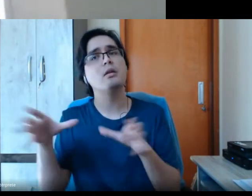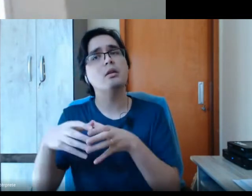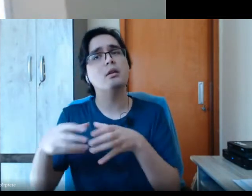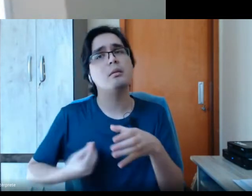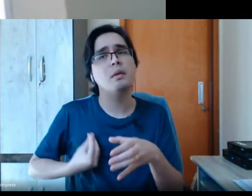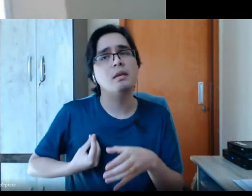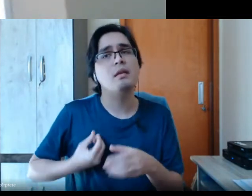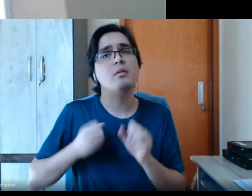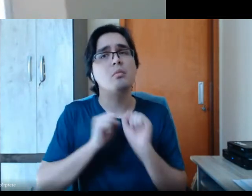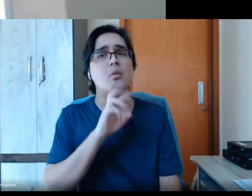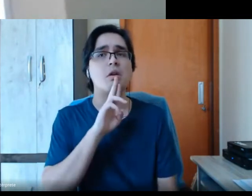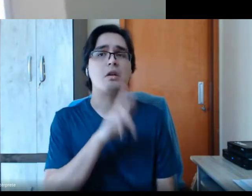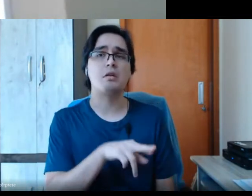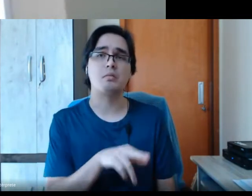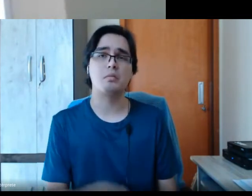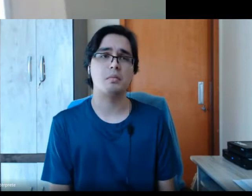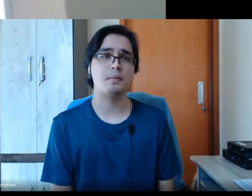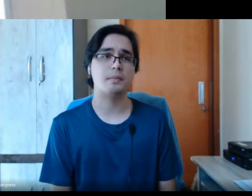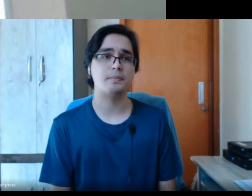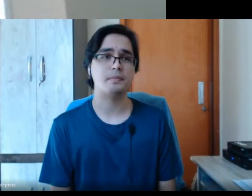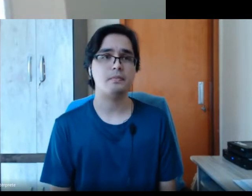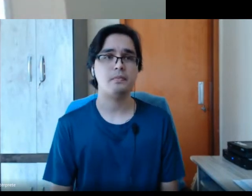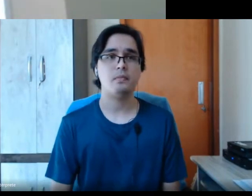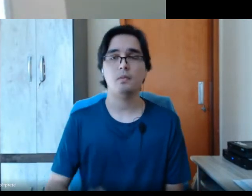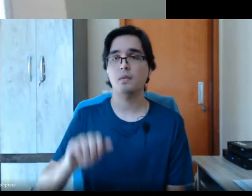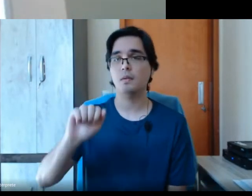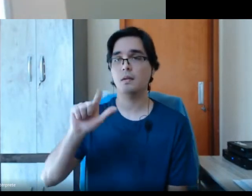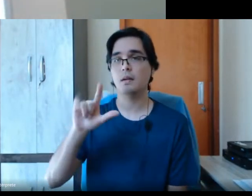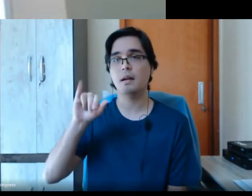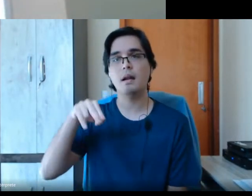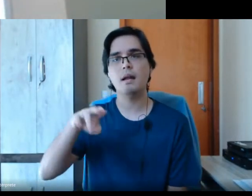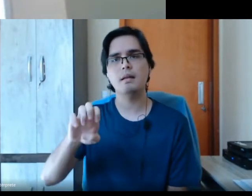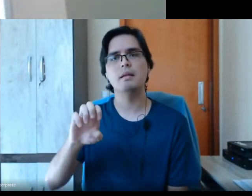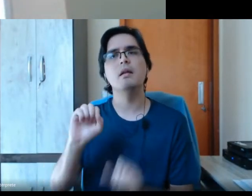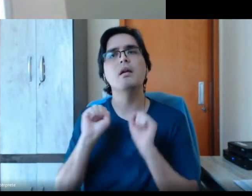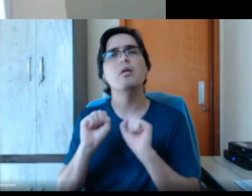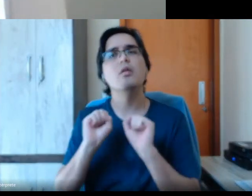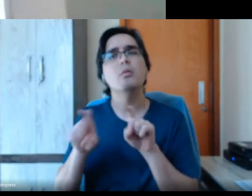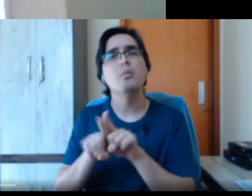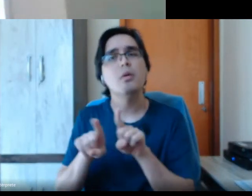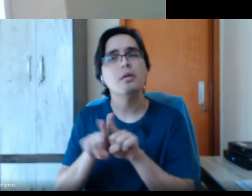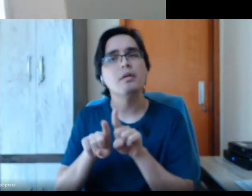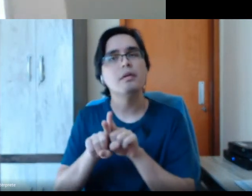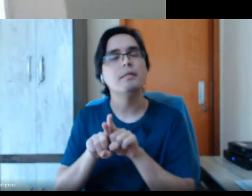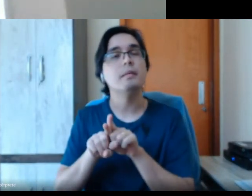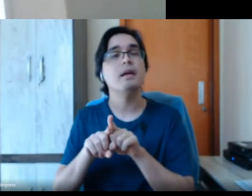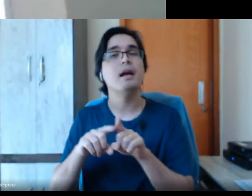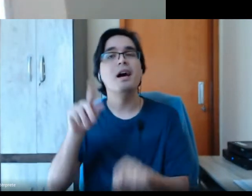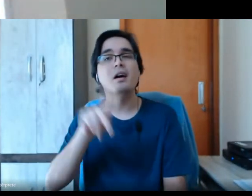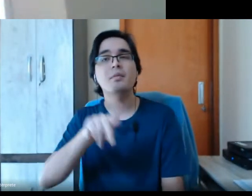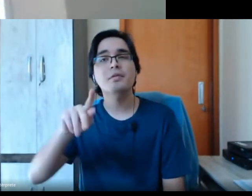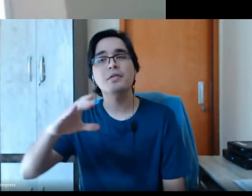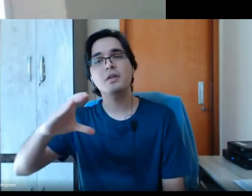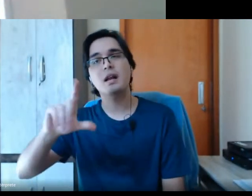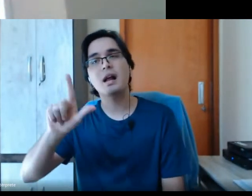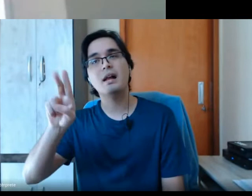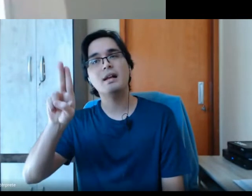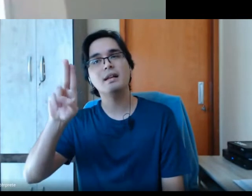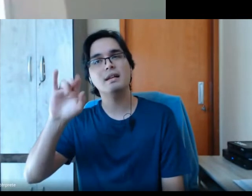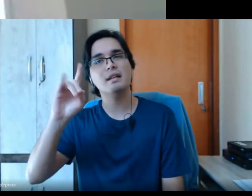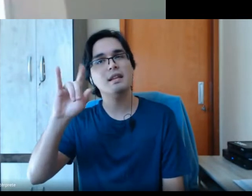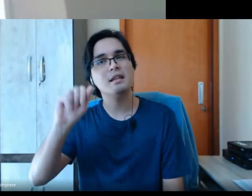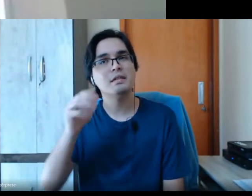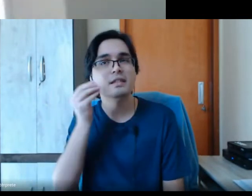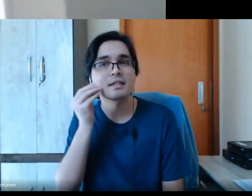do CIB e ela disse que está em processo de compra duas bases de dados, mas que a professora